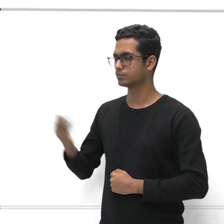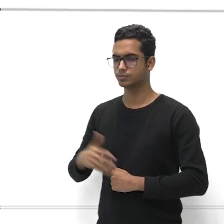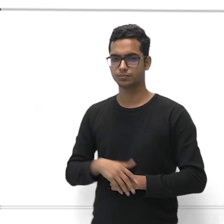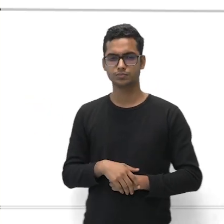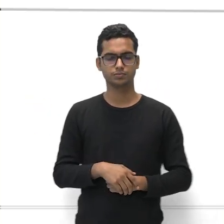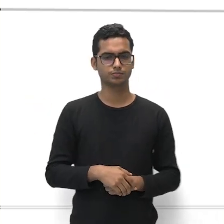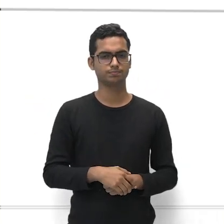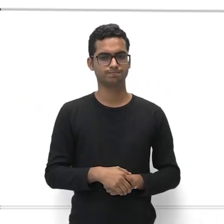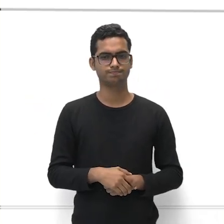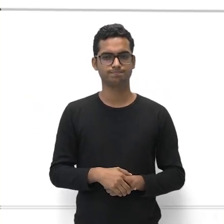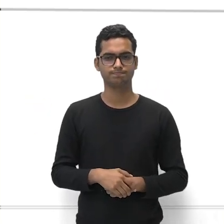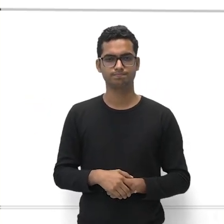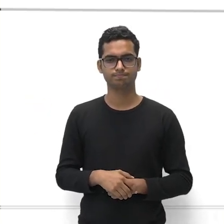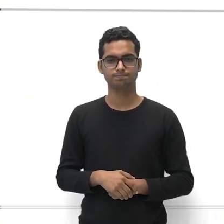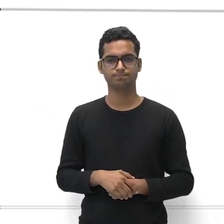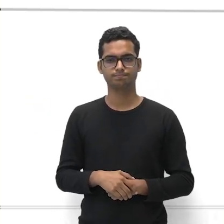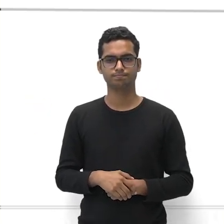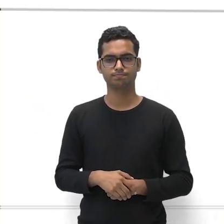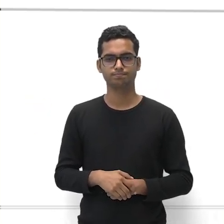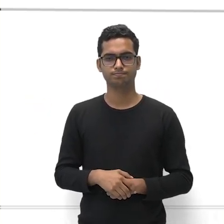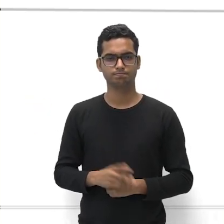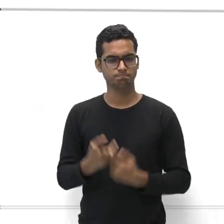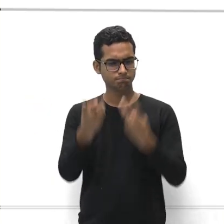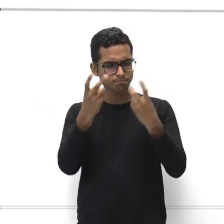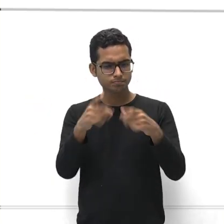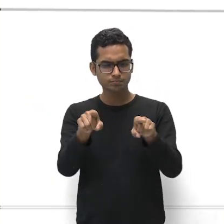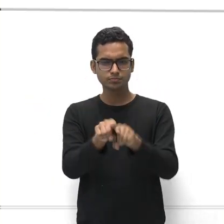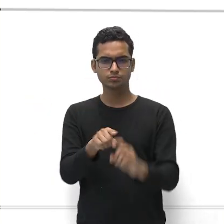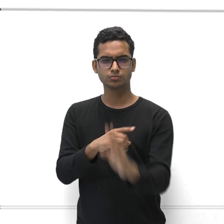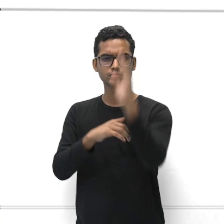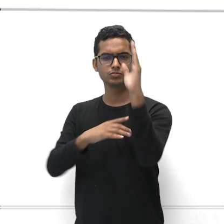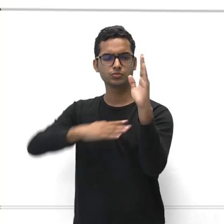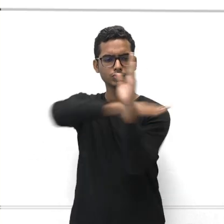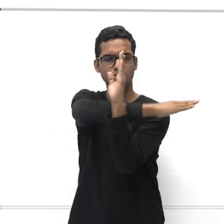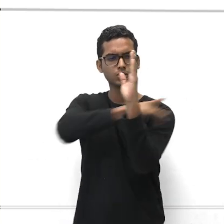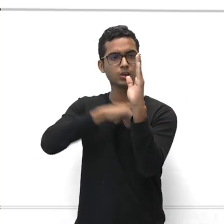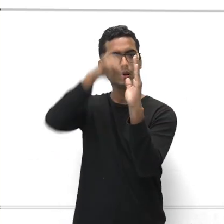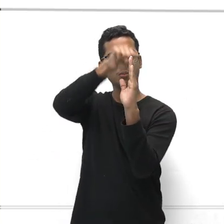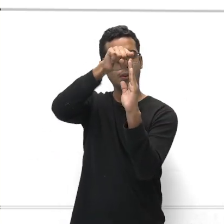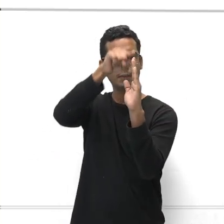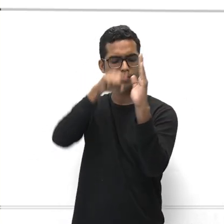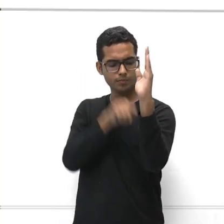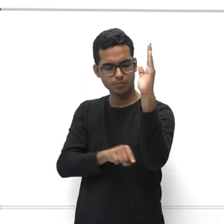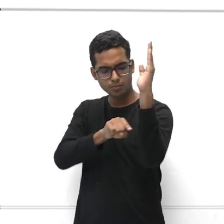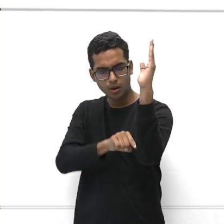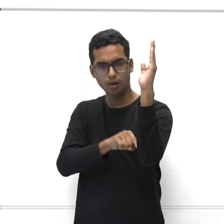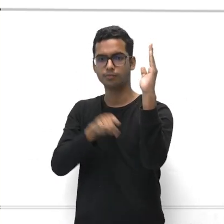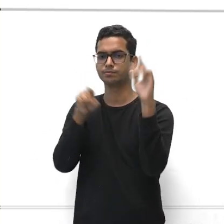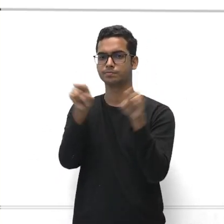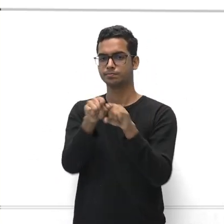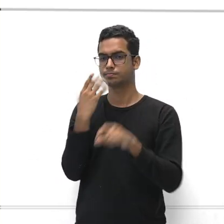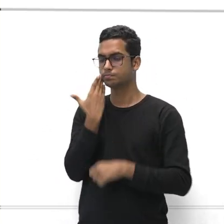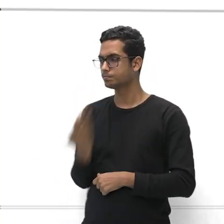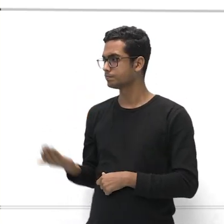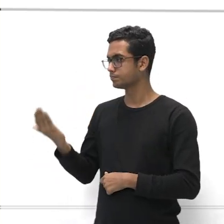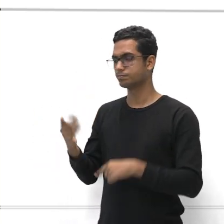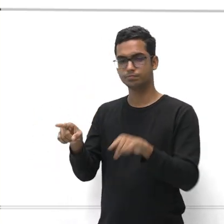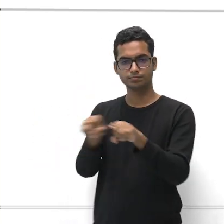ponto embaixo. Para nós só vai interessar um desses pontos. O mesmo fazemos na outra extremidade da base do nosso